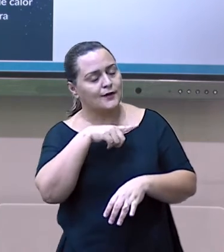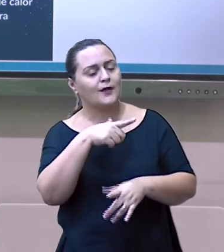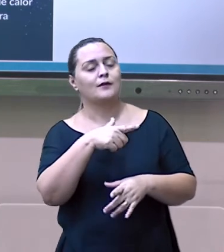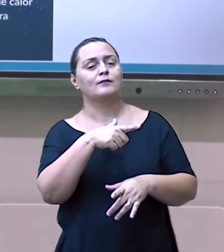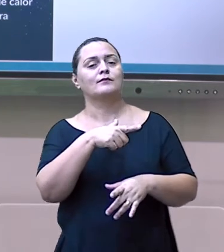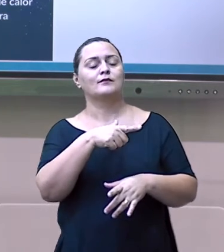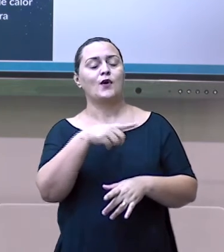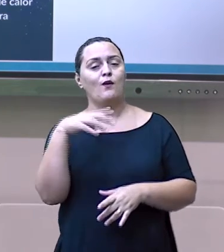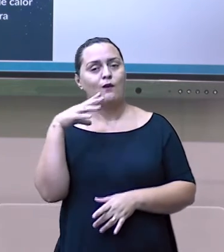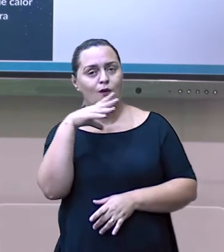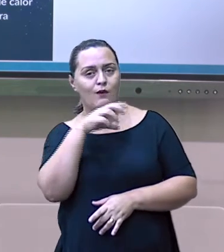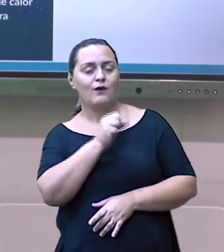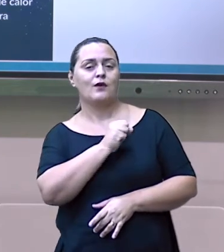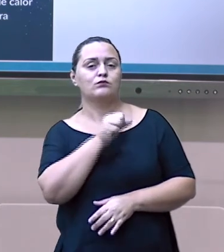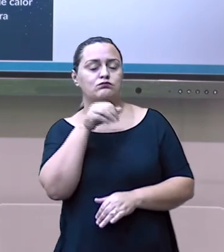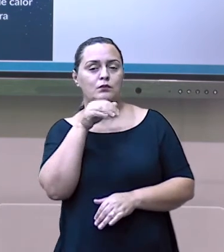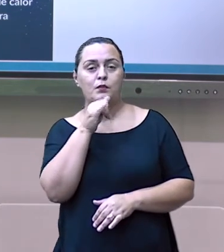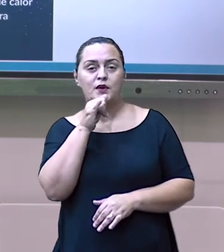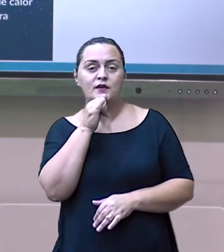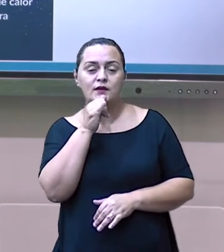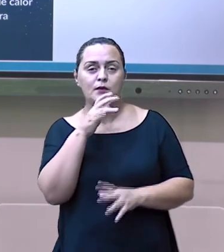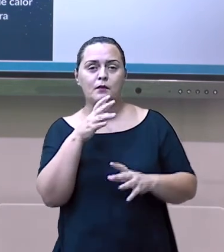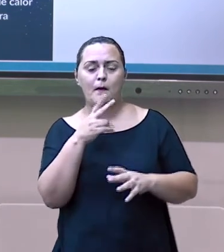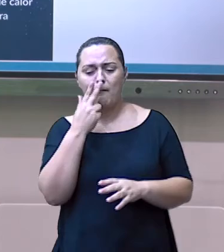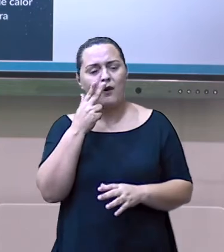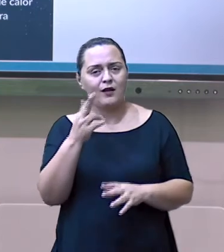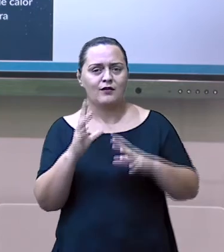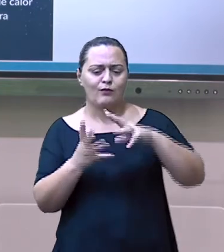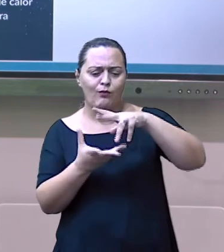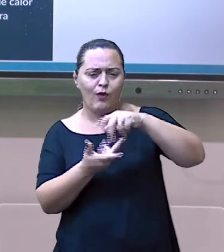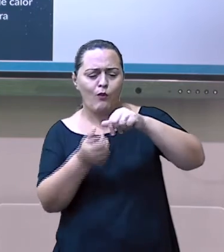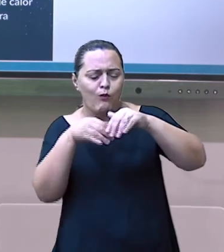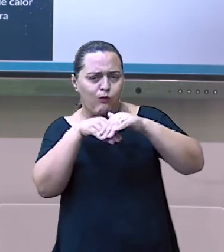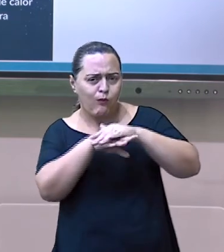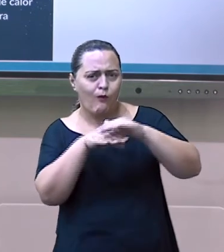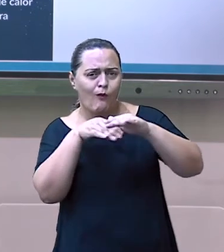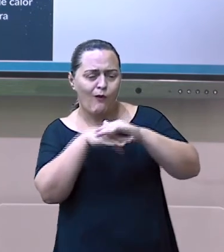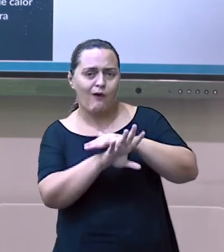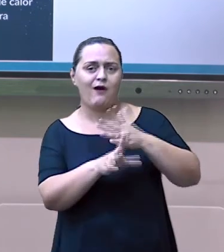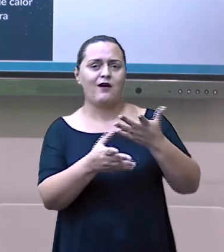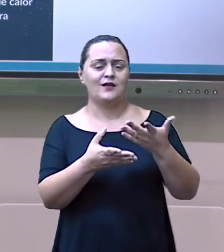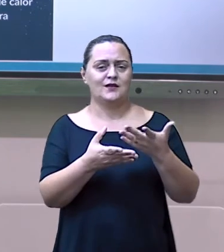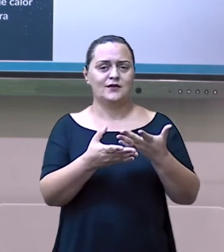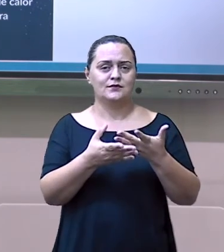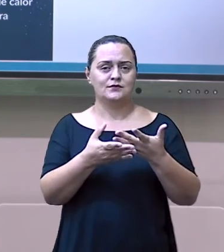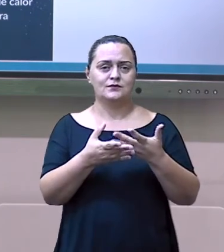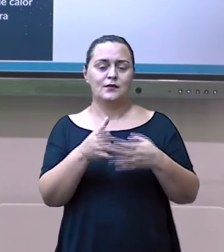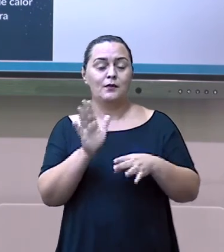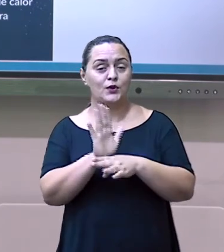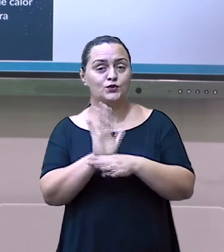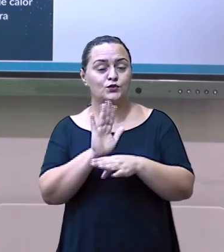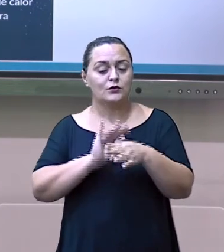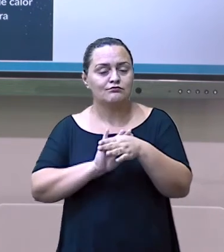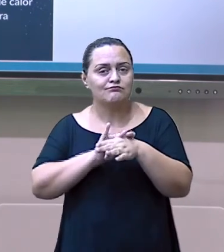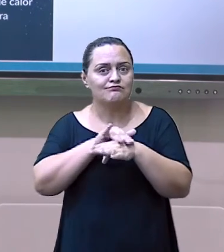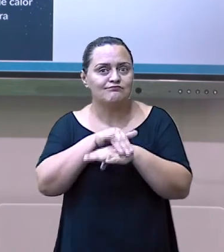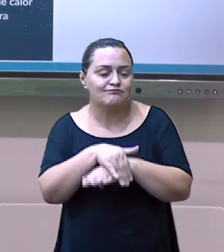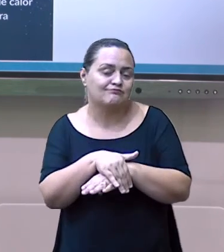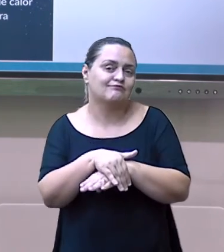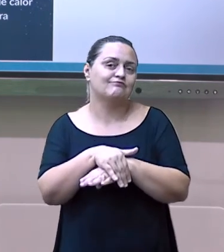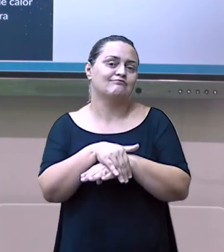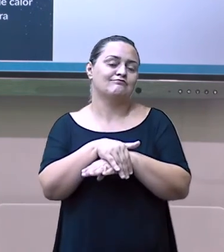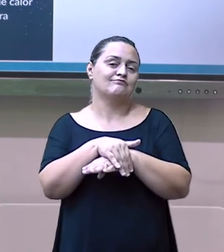recebendo diretamente os raios solares. Agora, o que tem acontecido?